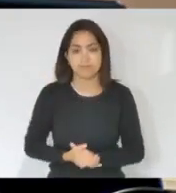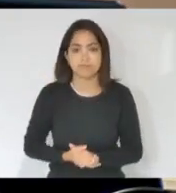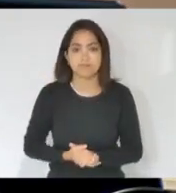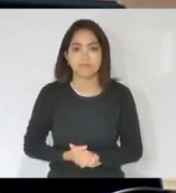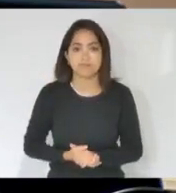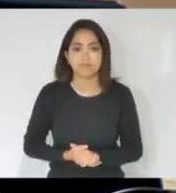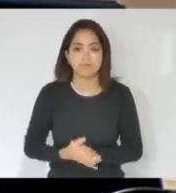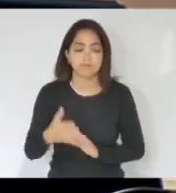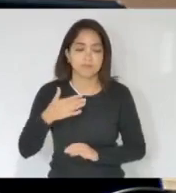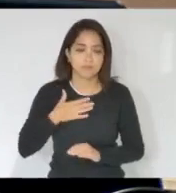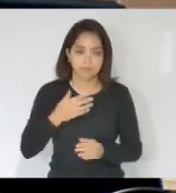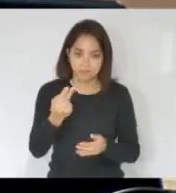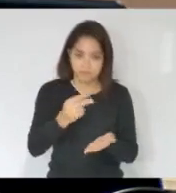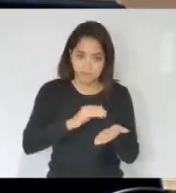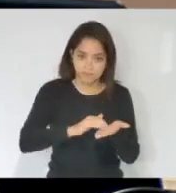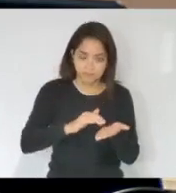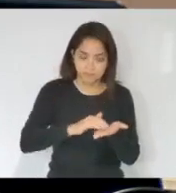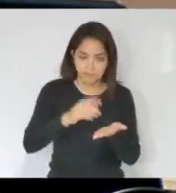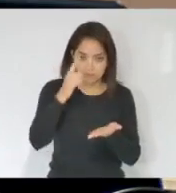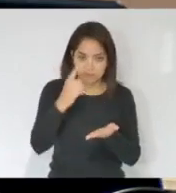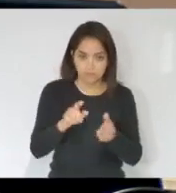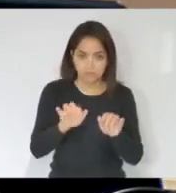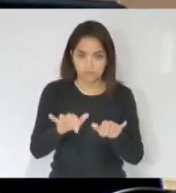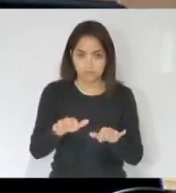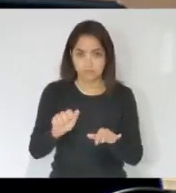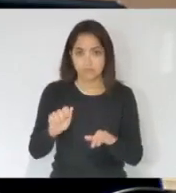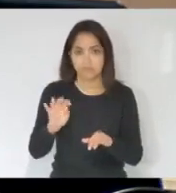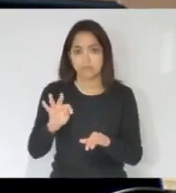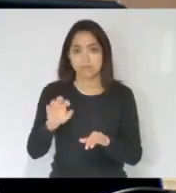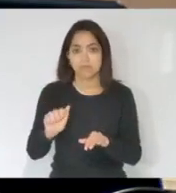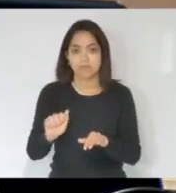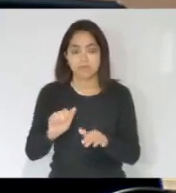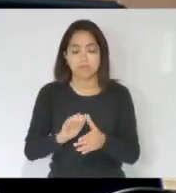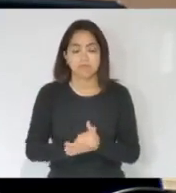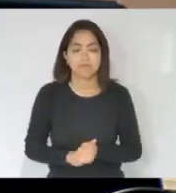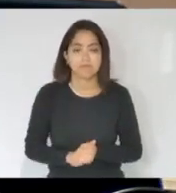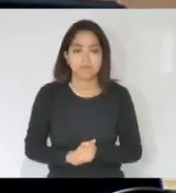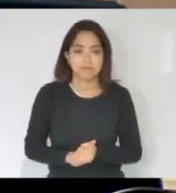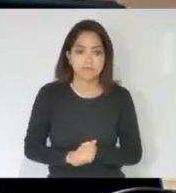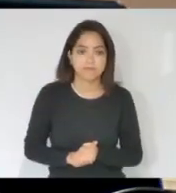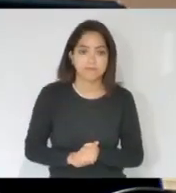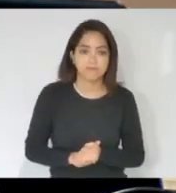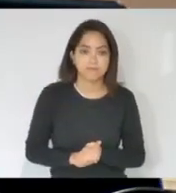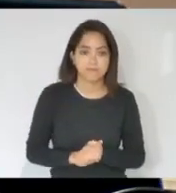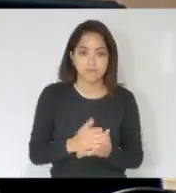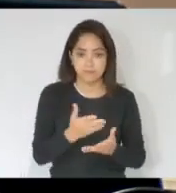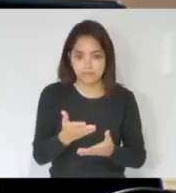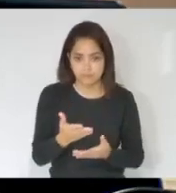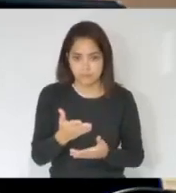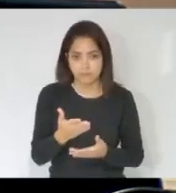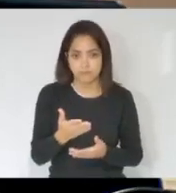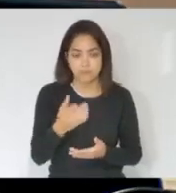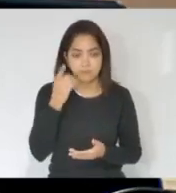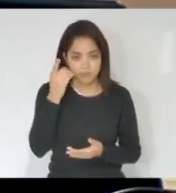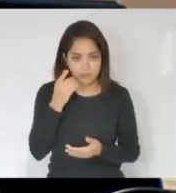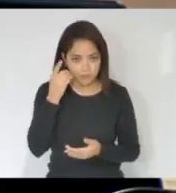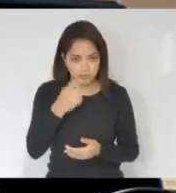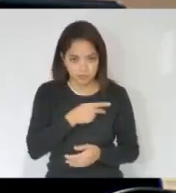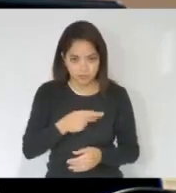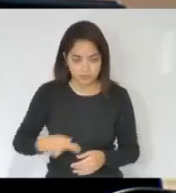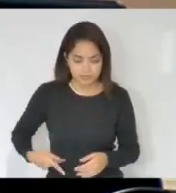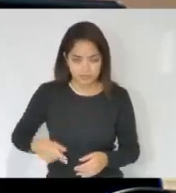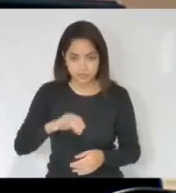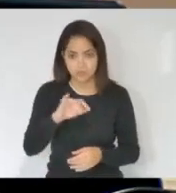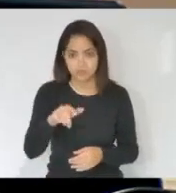constar, eu, segundo secretário, lavrei a presente ata. Deputado presidente Júlio